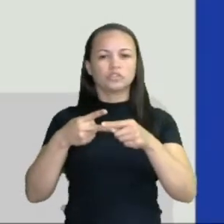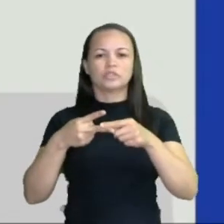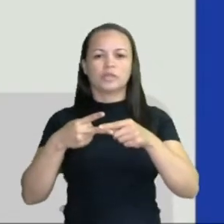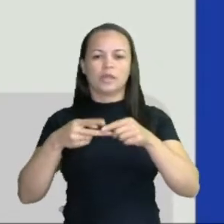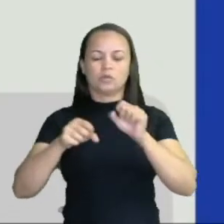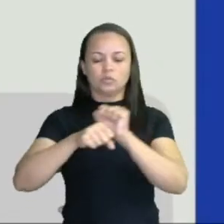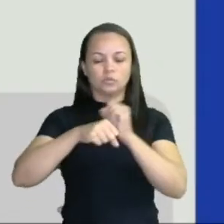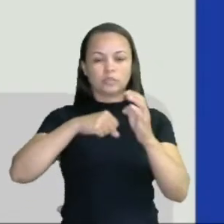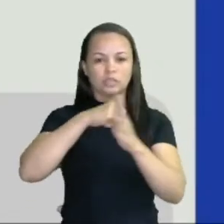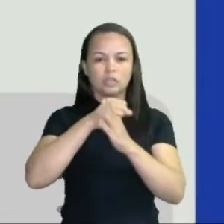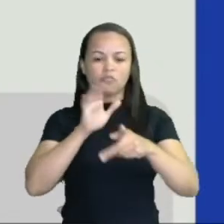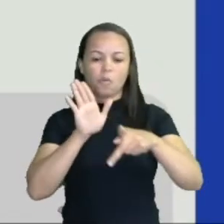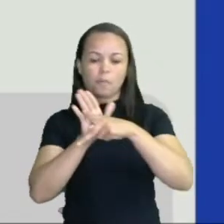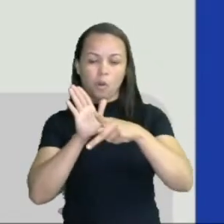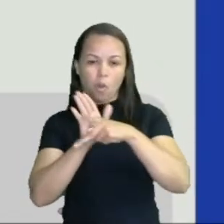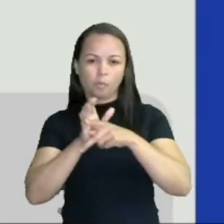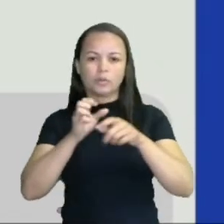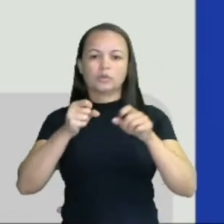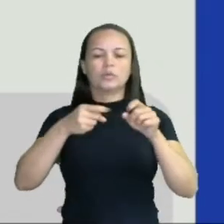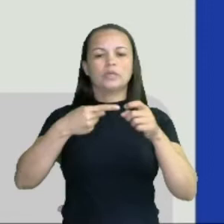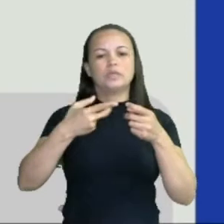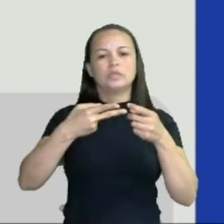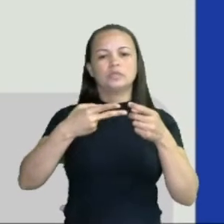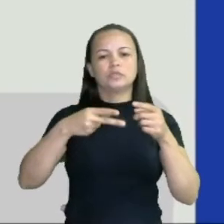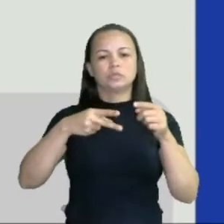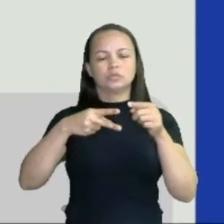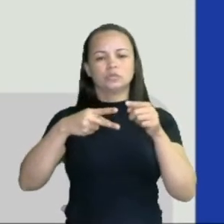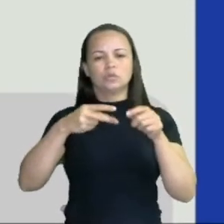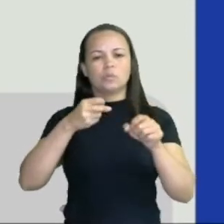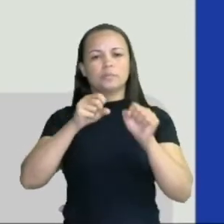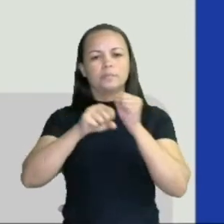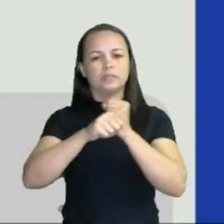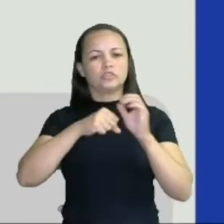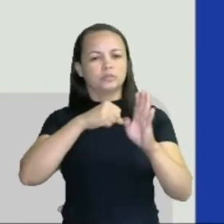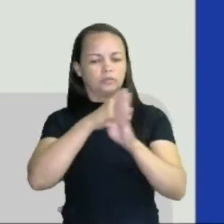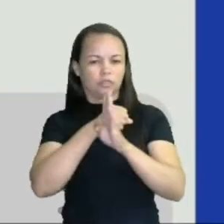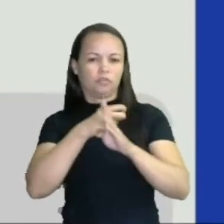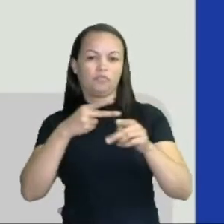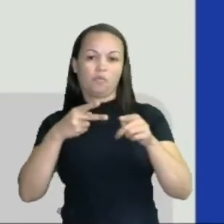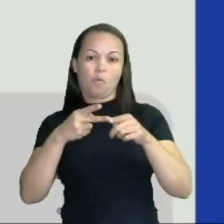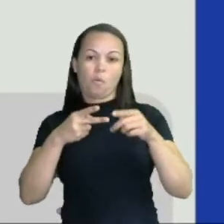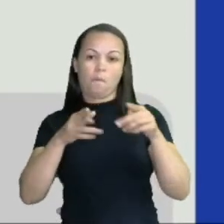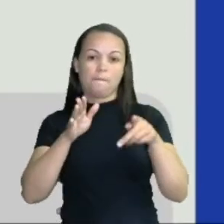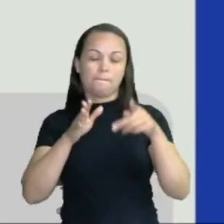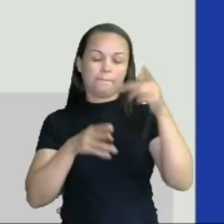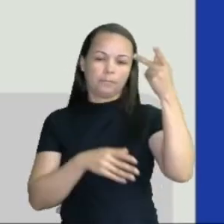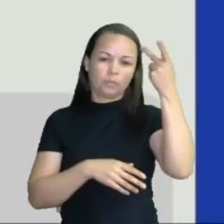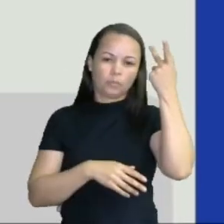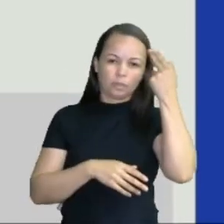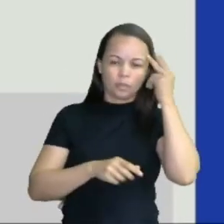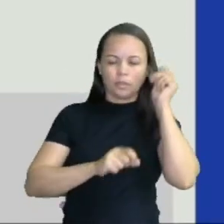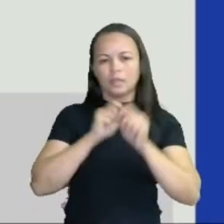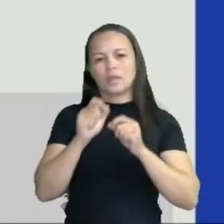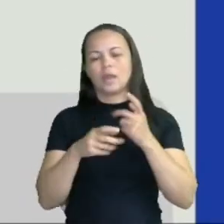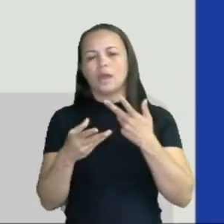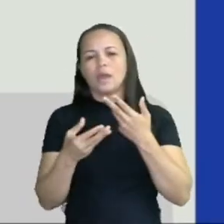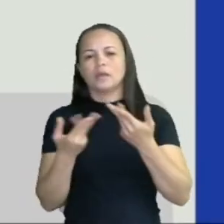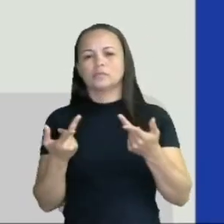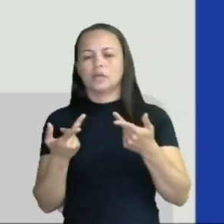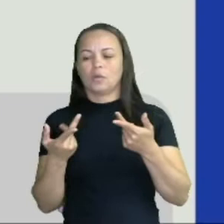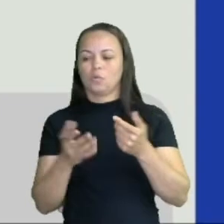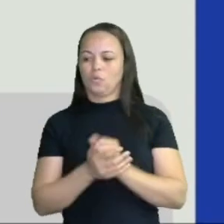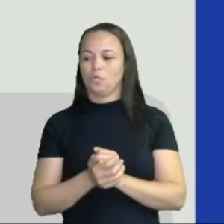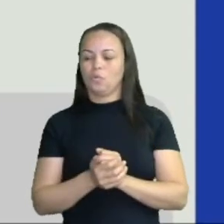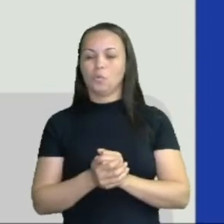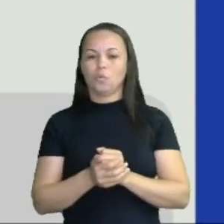da aula. Então, o substantivo comum é o nome comum e generalizado que se dá a uma espécie ou categoria de